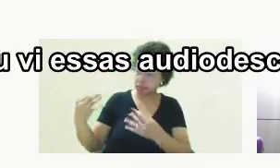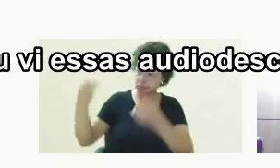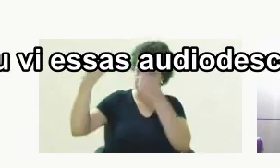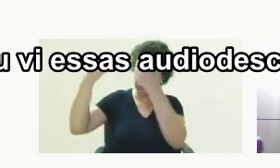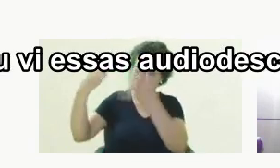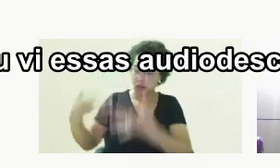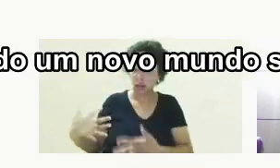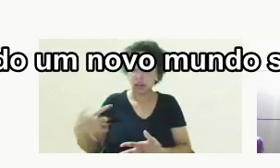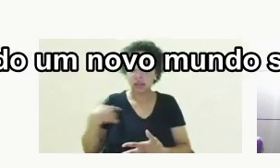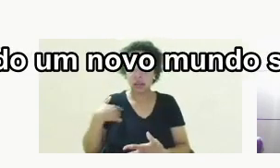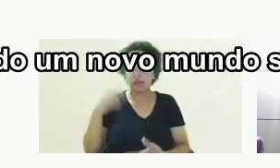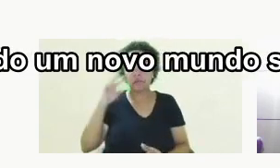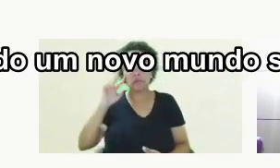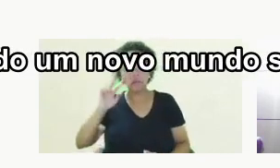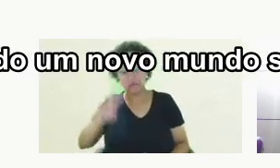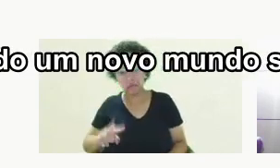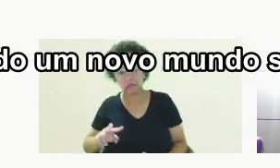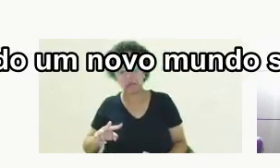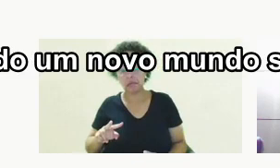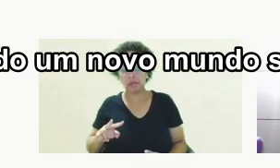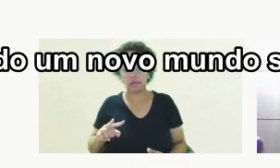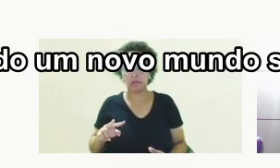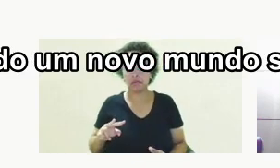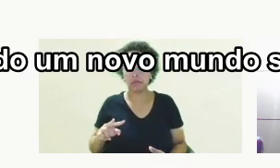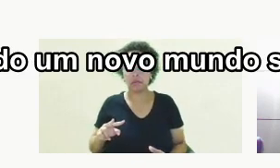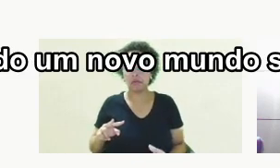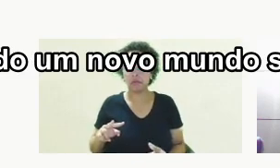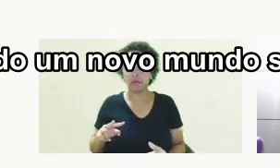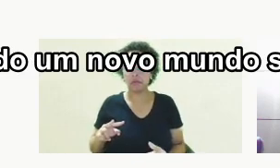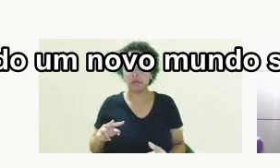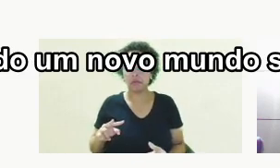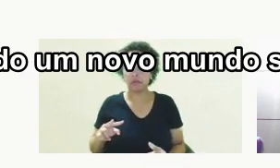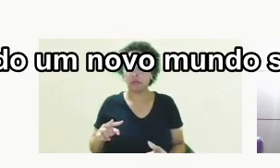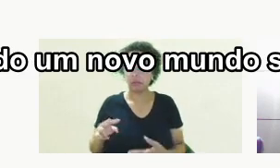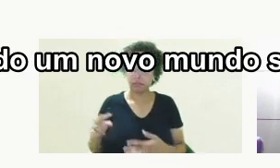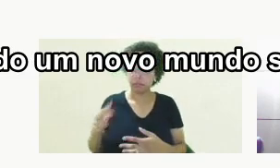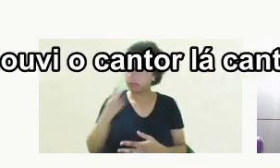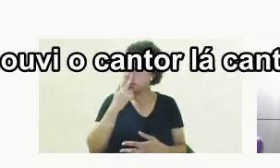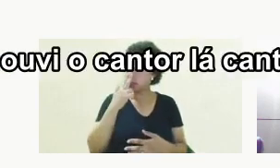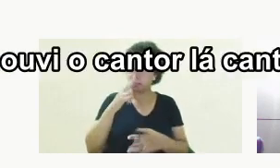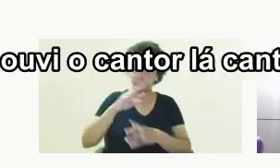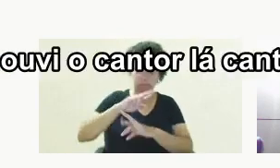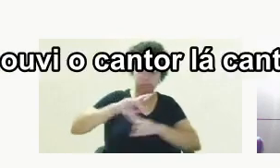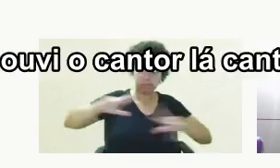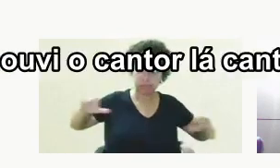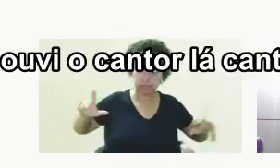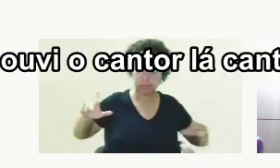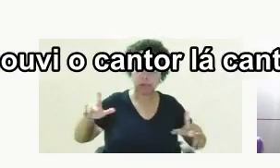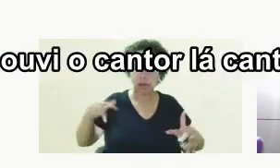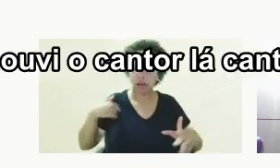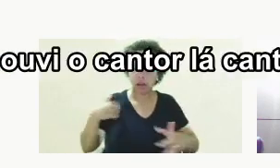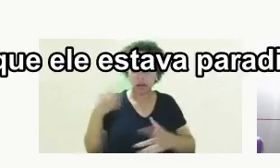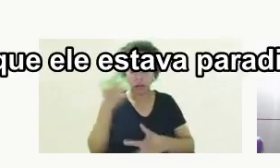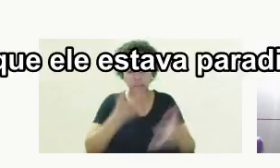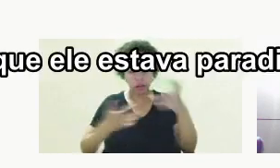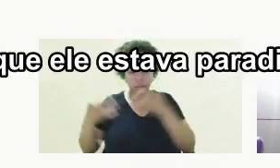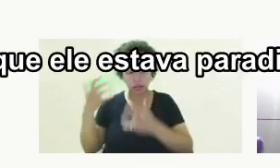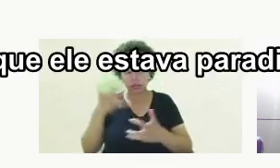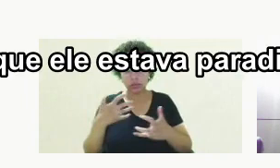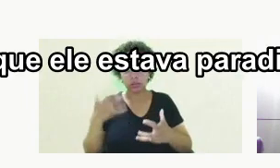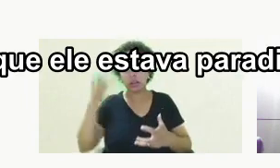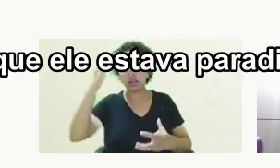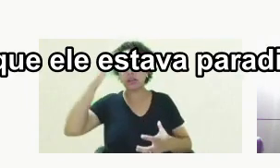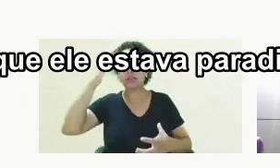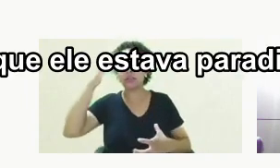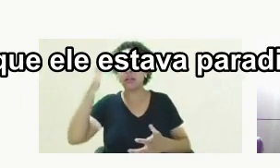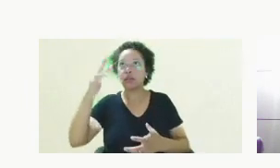essas audiodescrições, para mim, abriu todo um novo mundo sobre os shows, porque eu ouvi o cantor lá cantando e achava que ele